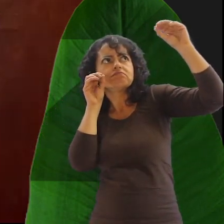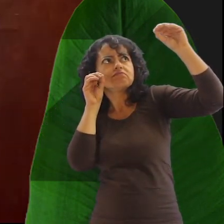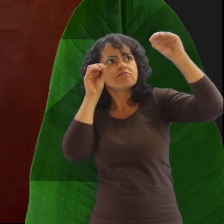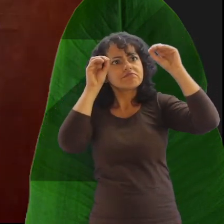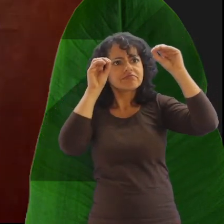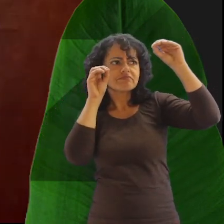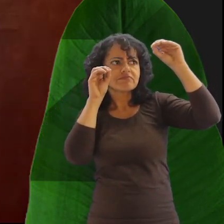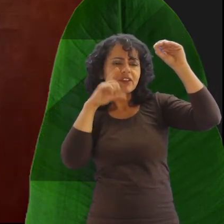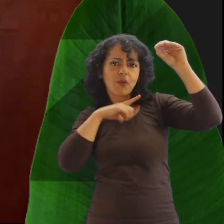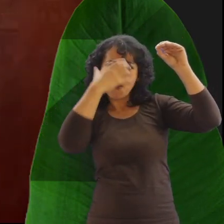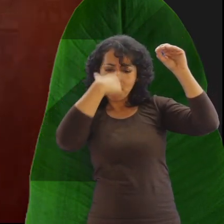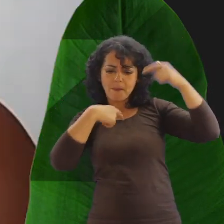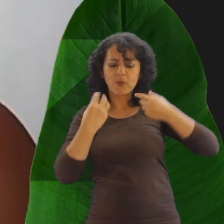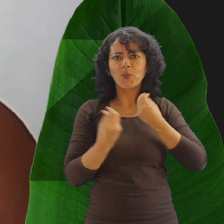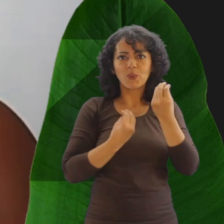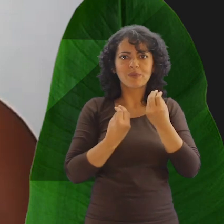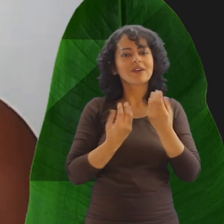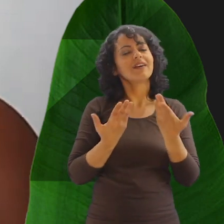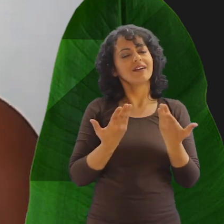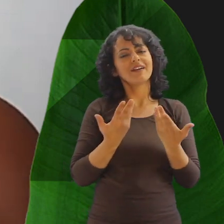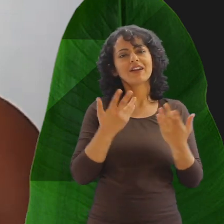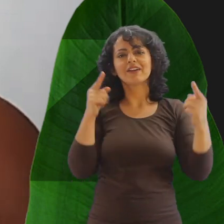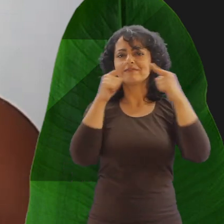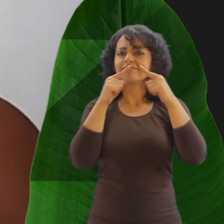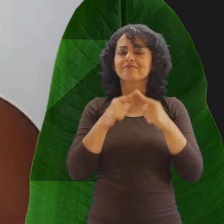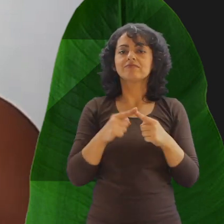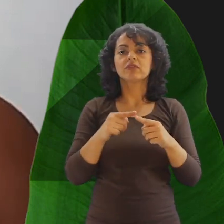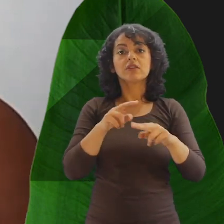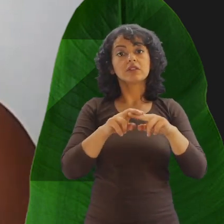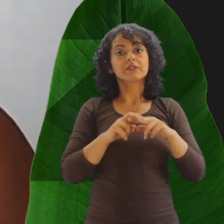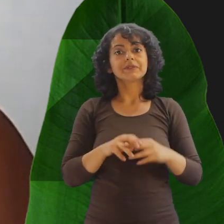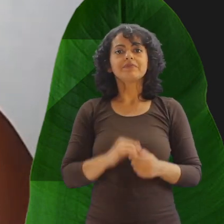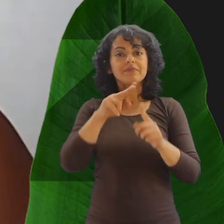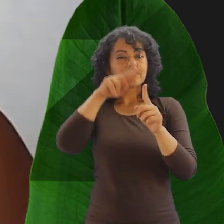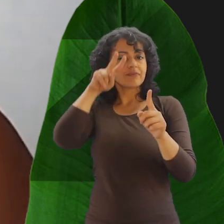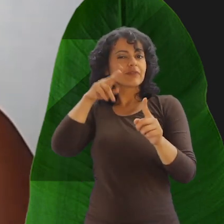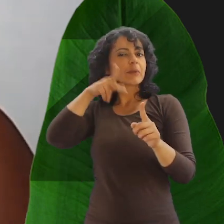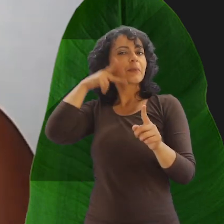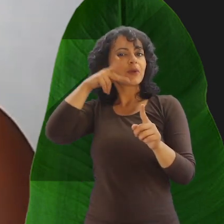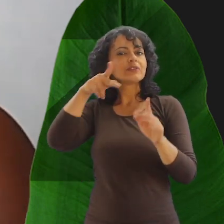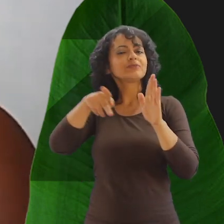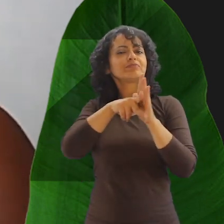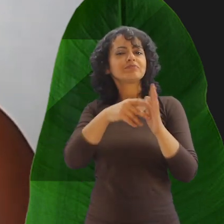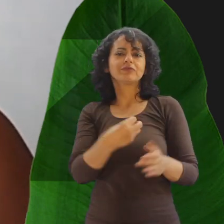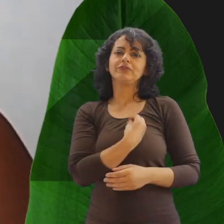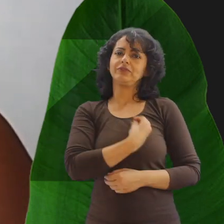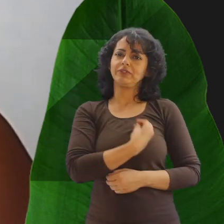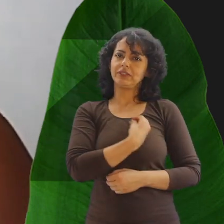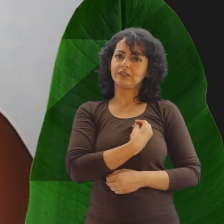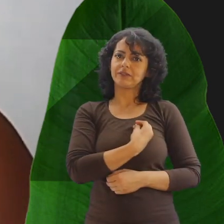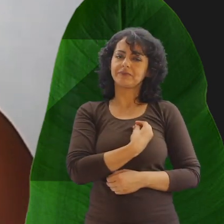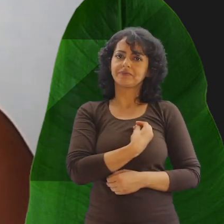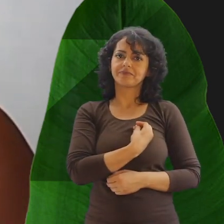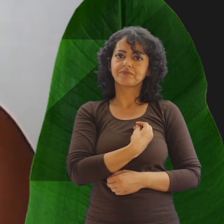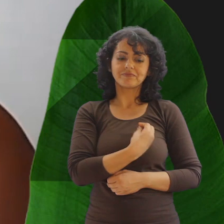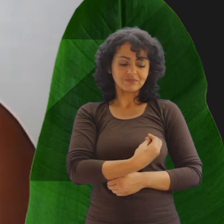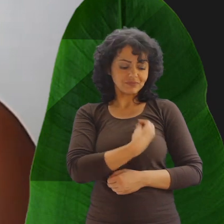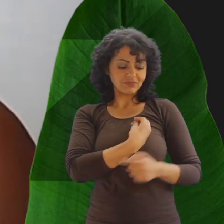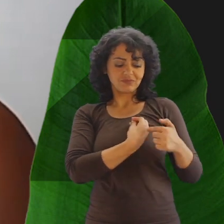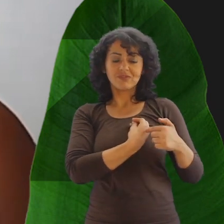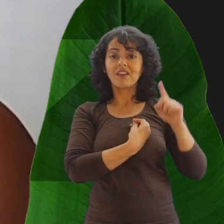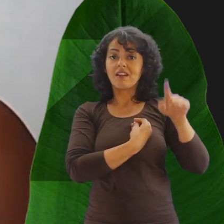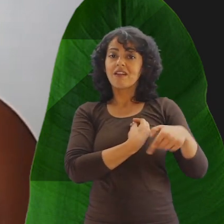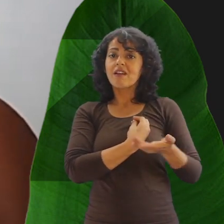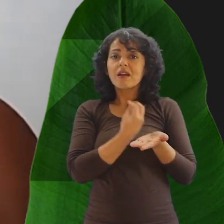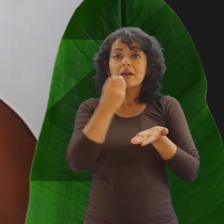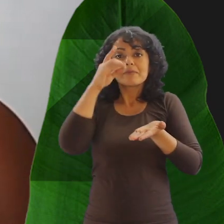isso. Ai, que loucura! E essa dimensão política, ela parte da vida. A vida enquanto